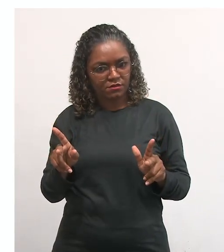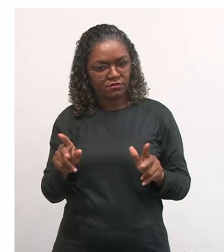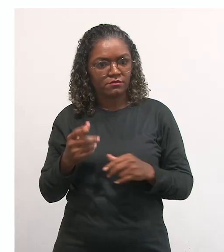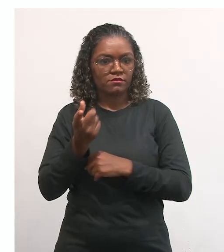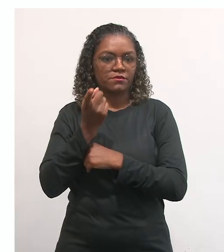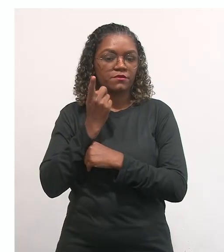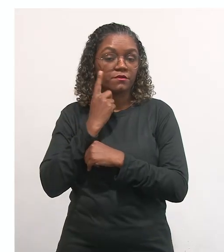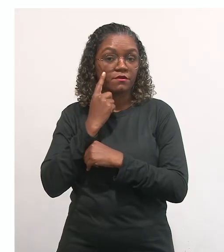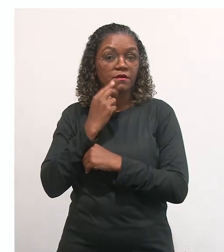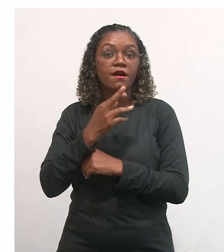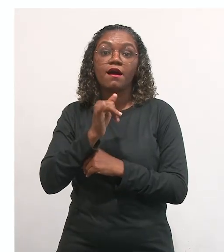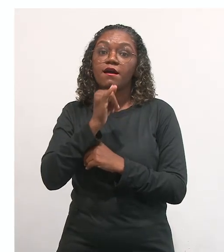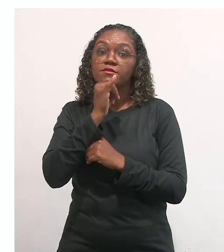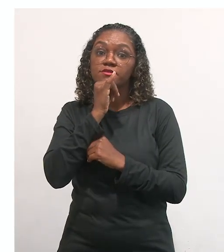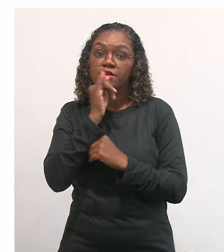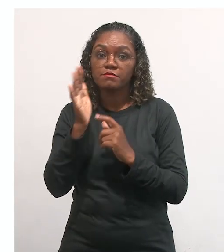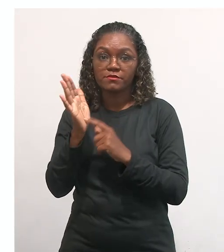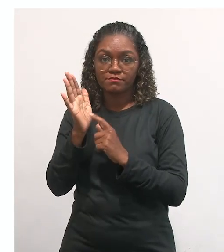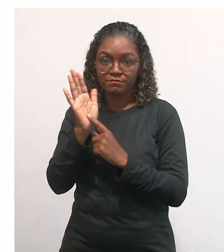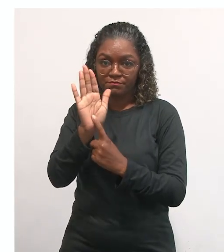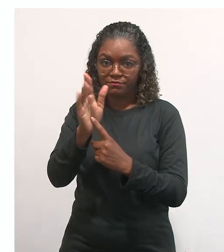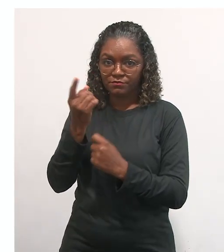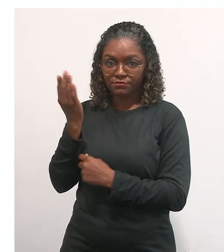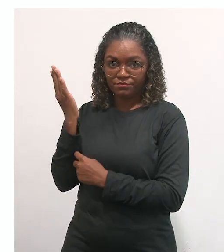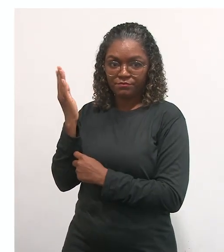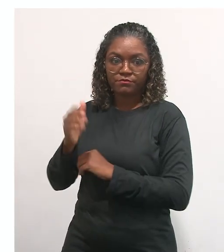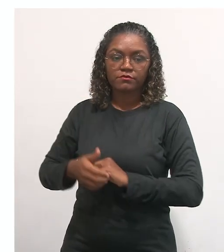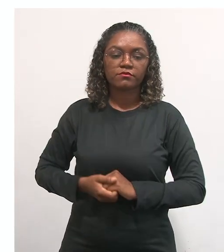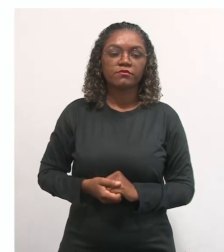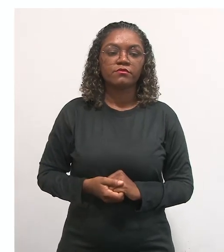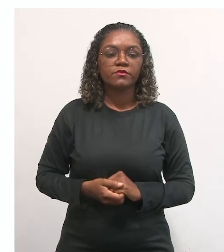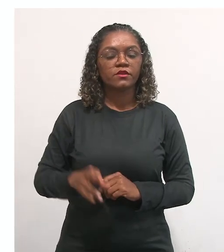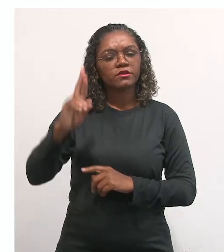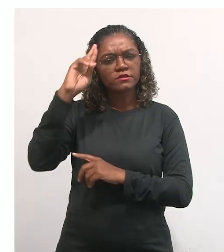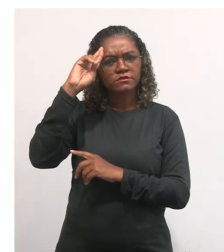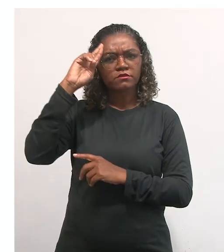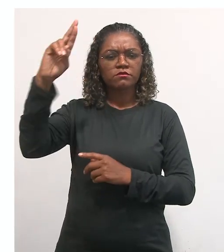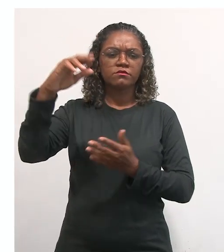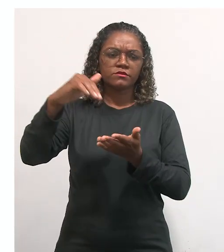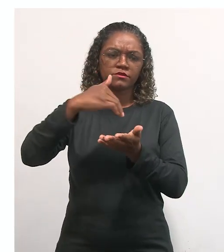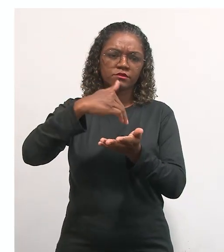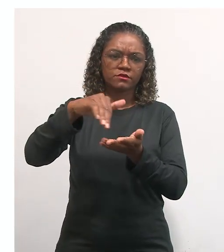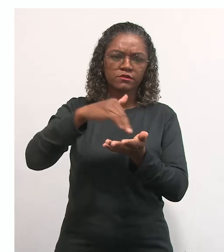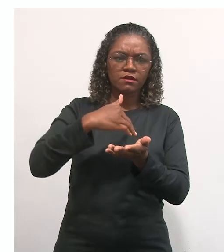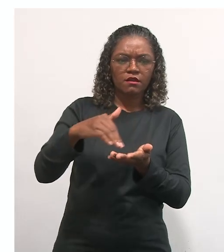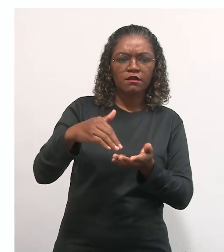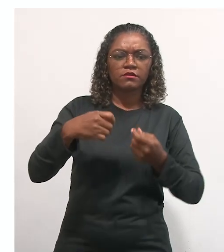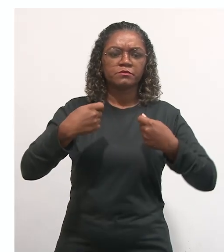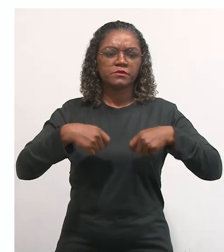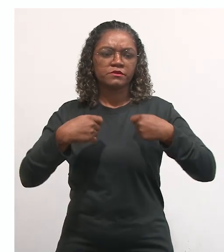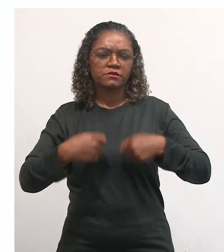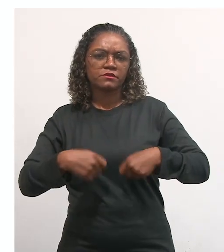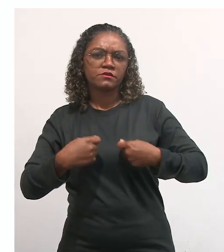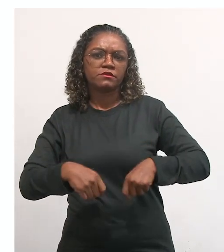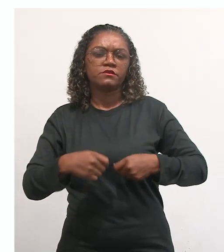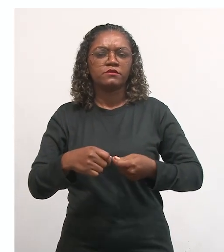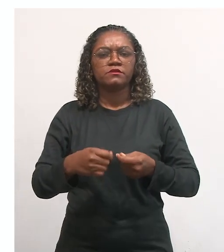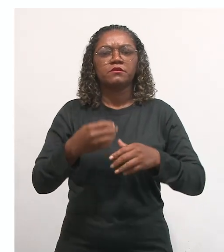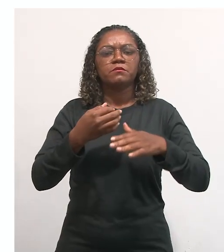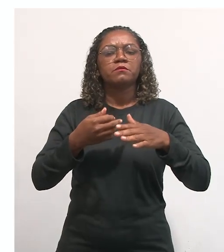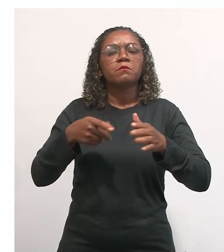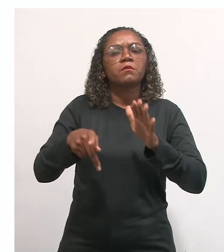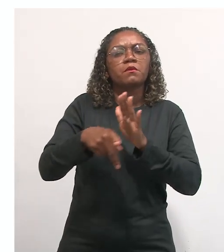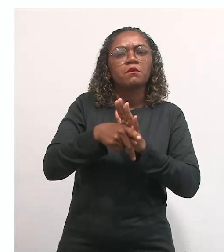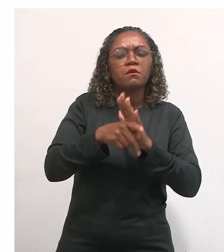técnica né olha só Senhor ário a fim de averiguarmos as necessidades de fornecimento de